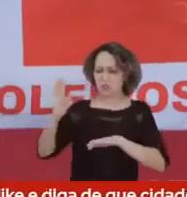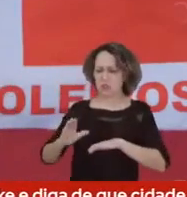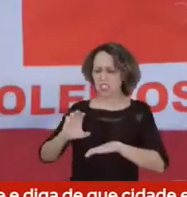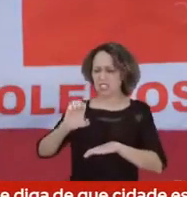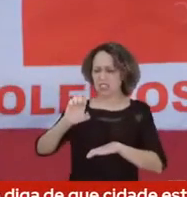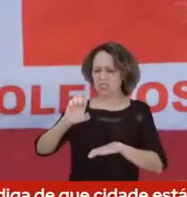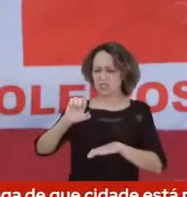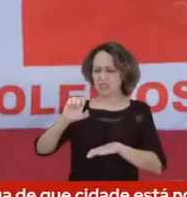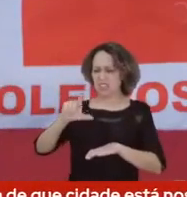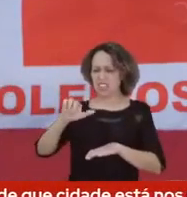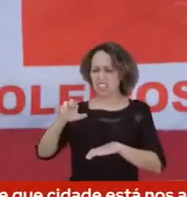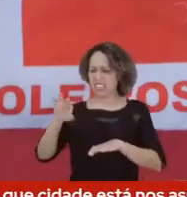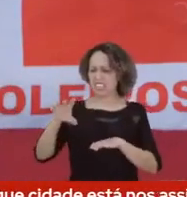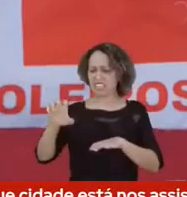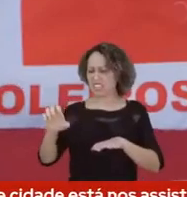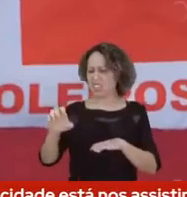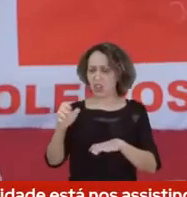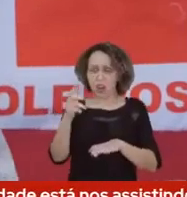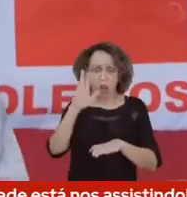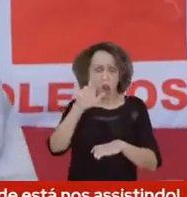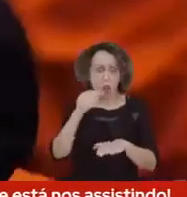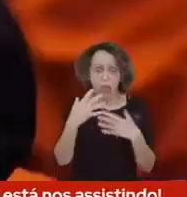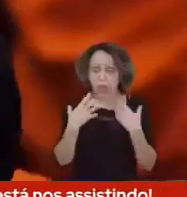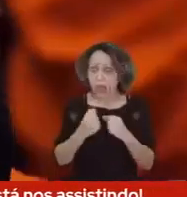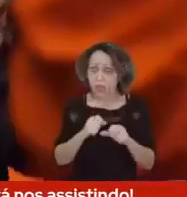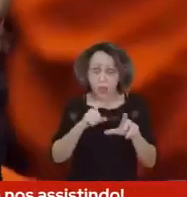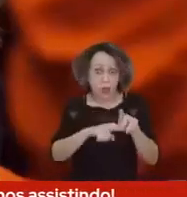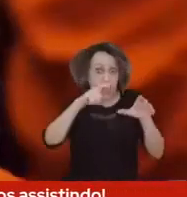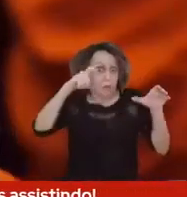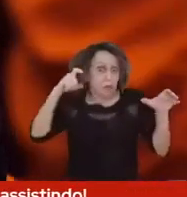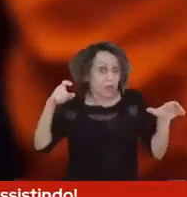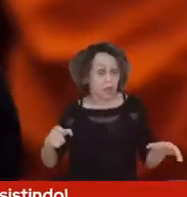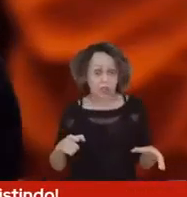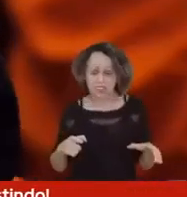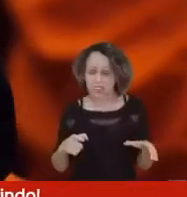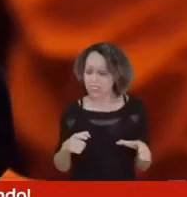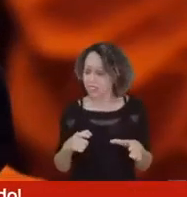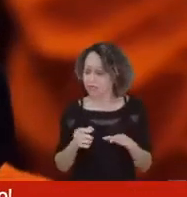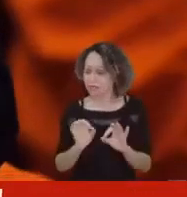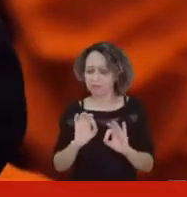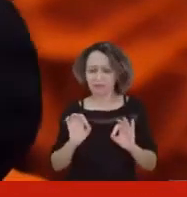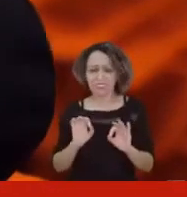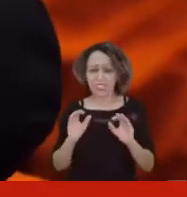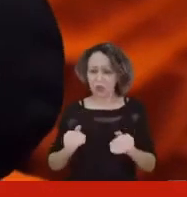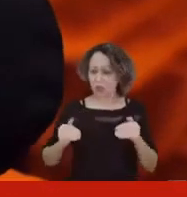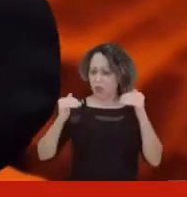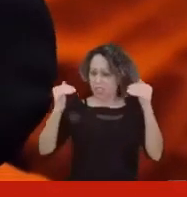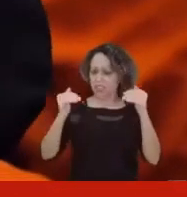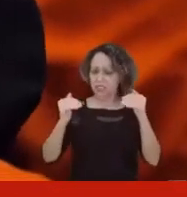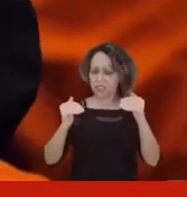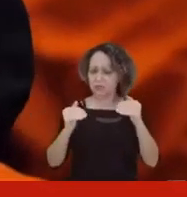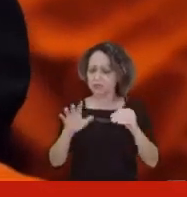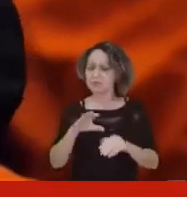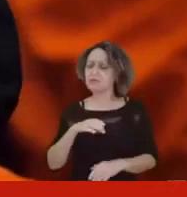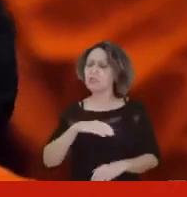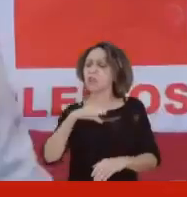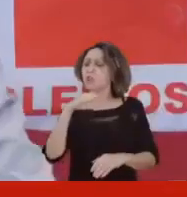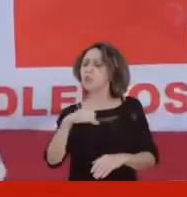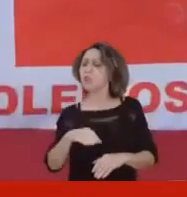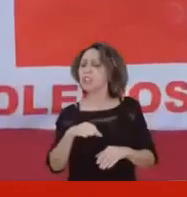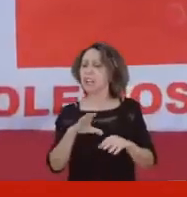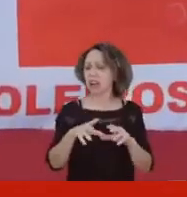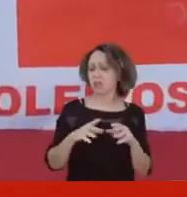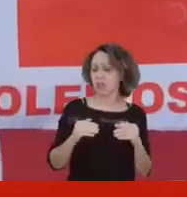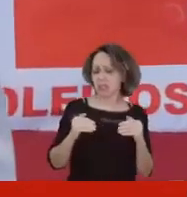menos soberania. Você deixou a independência de Portugal porque foi feito um acordo, você ficou dependente da Inglaterra um